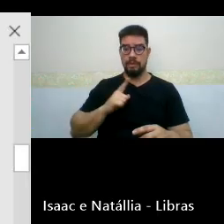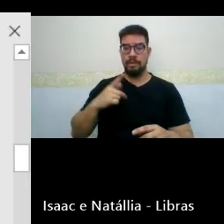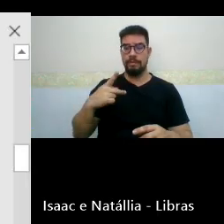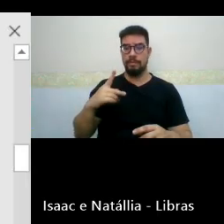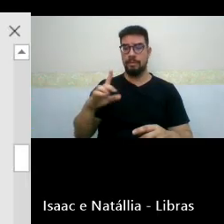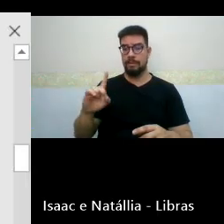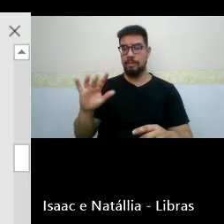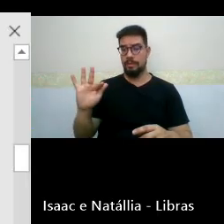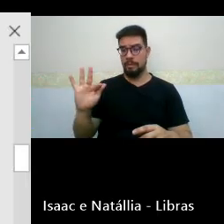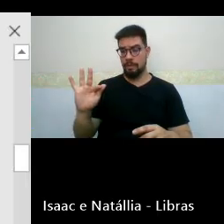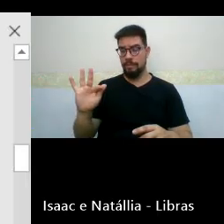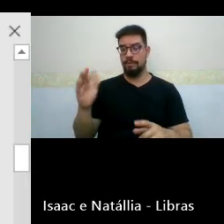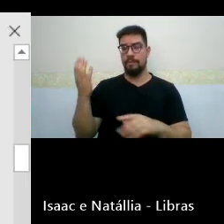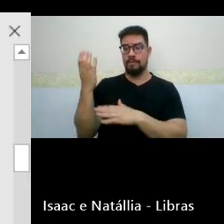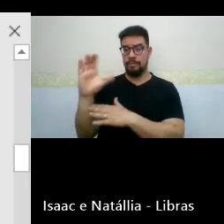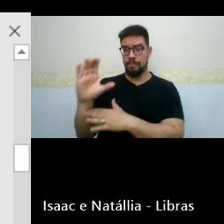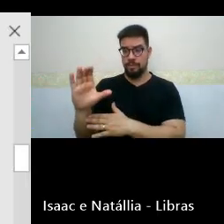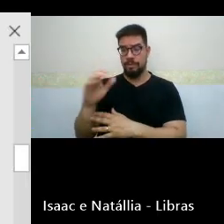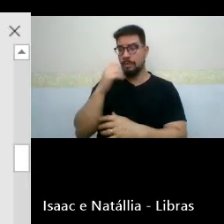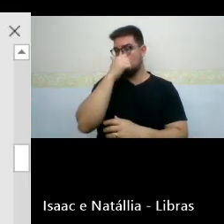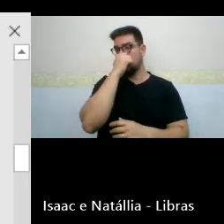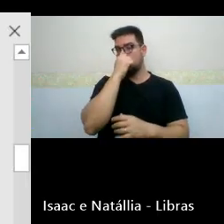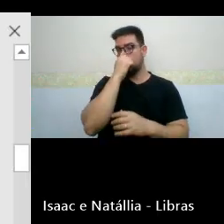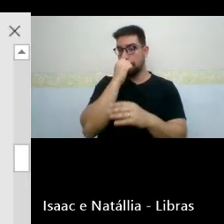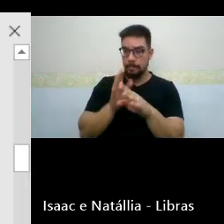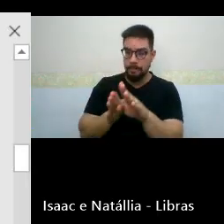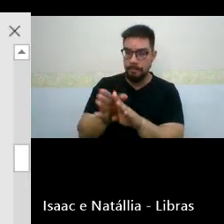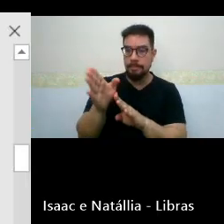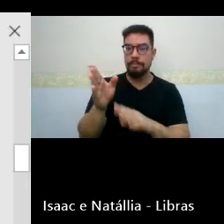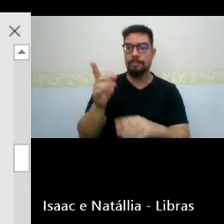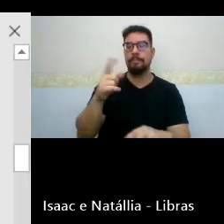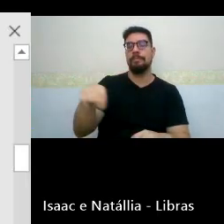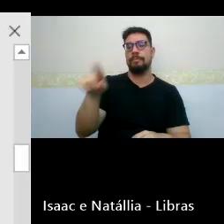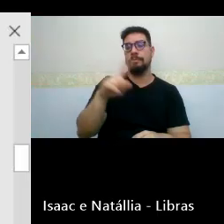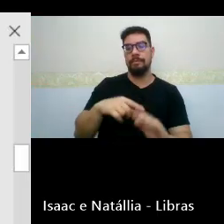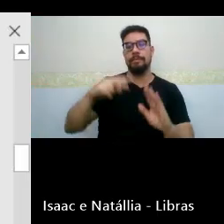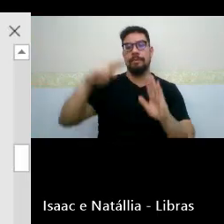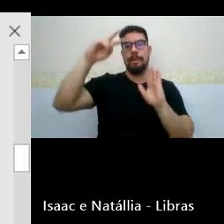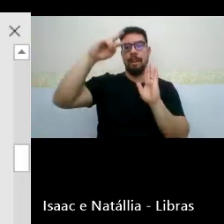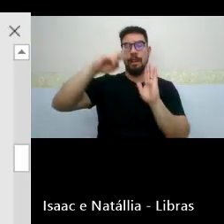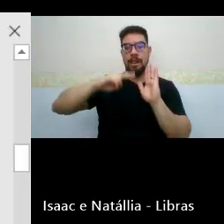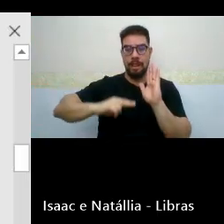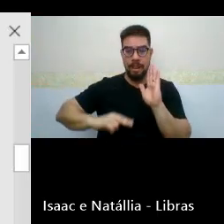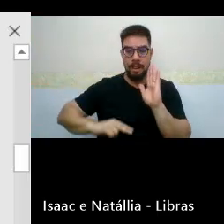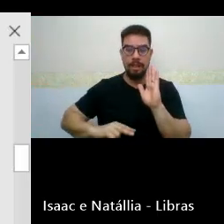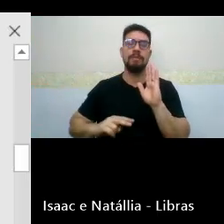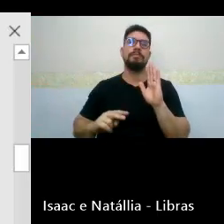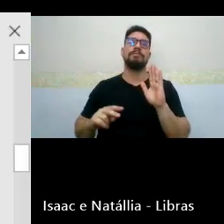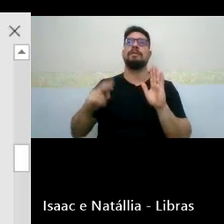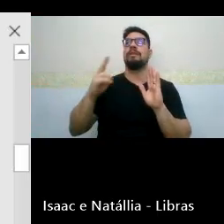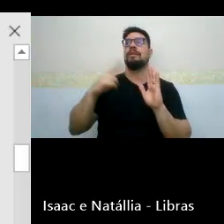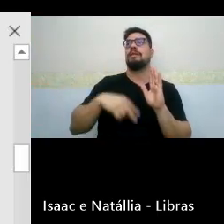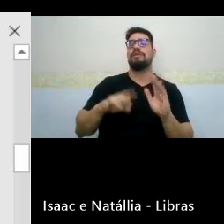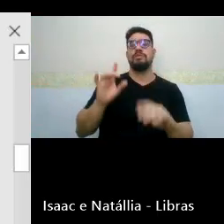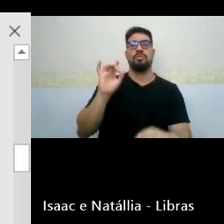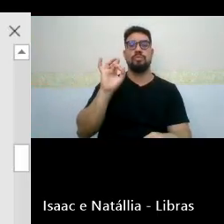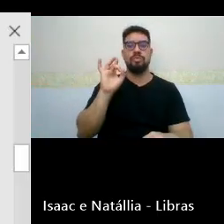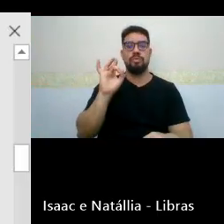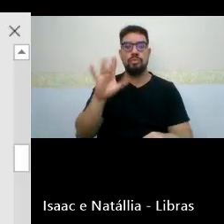aprendizagem. Eu recomendo que vocês leiam não somente assim, as pastas que